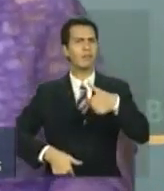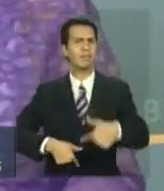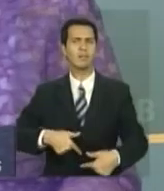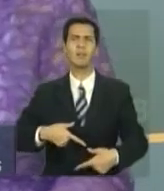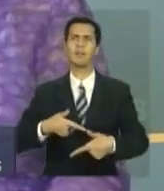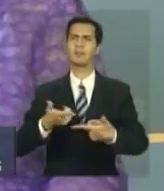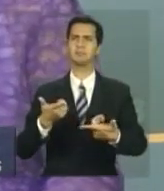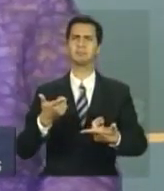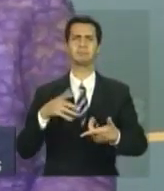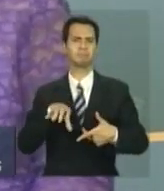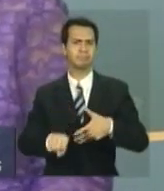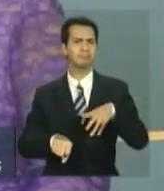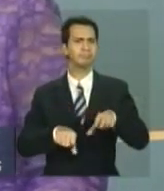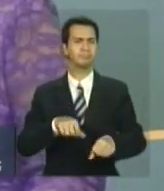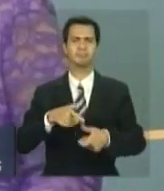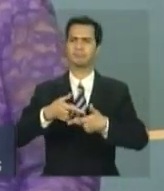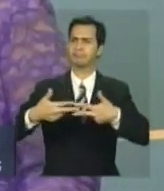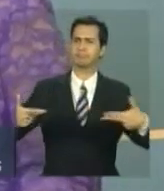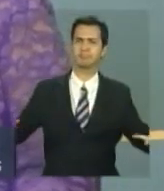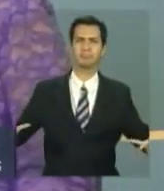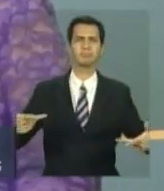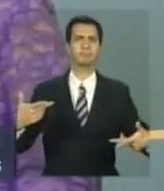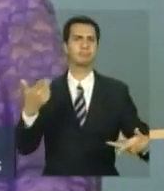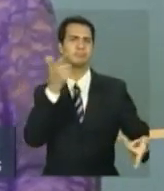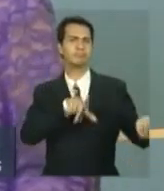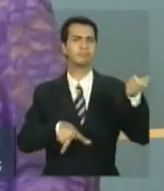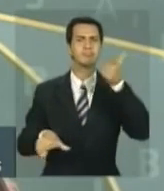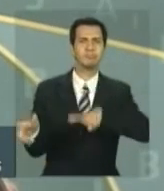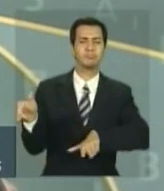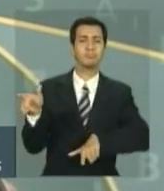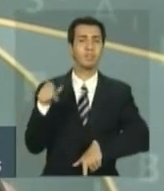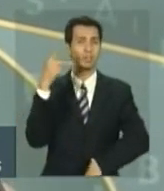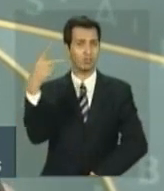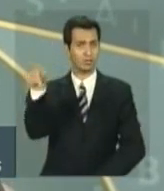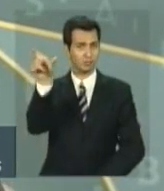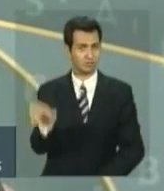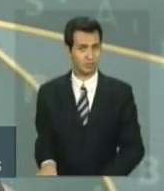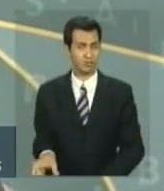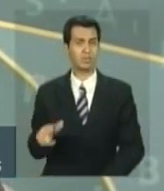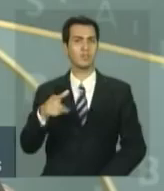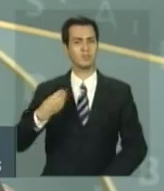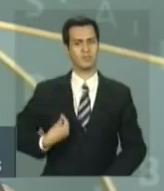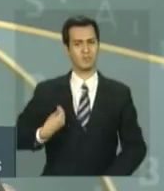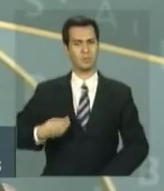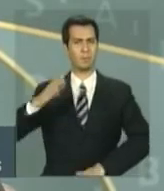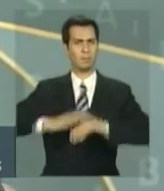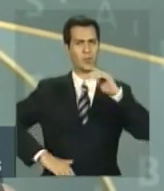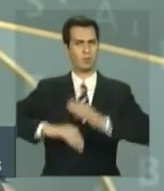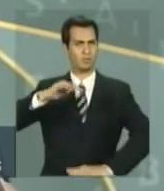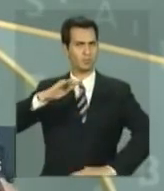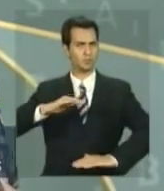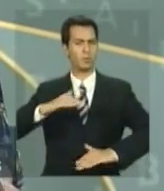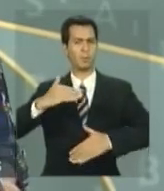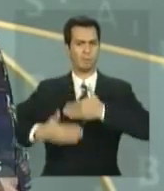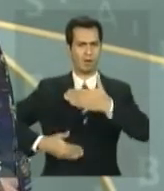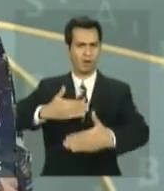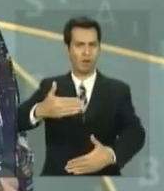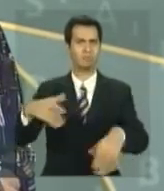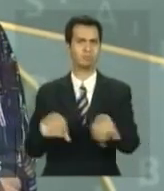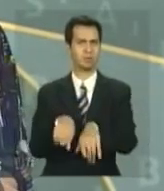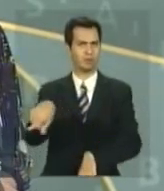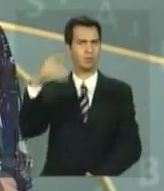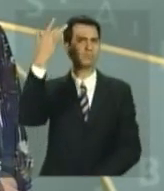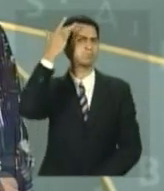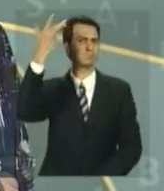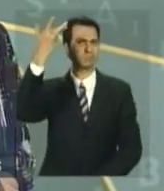capaz de desenvolver, sem sombra de dúvida, uma trajetória profissional, uma trajetória de